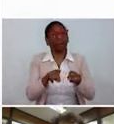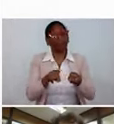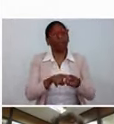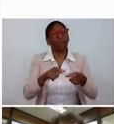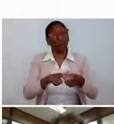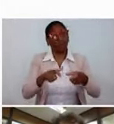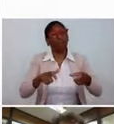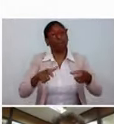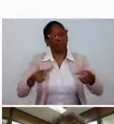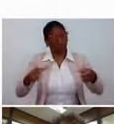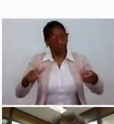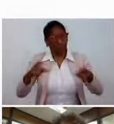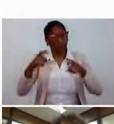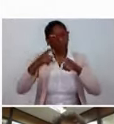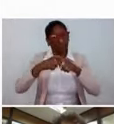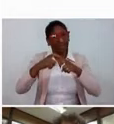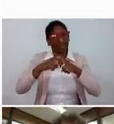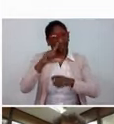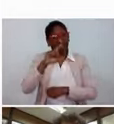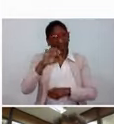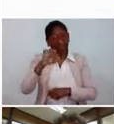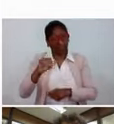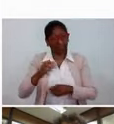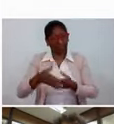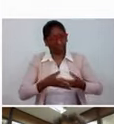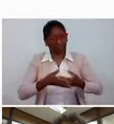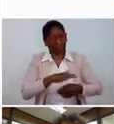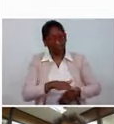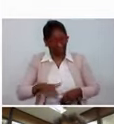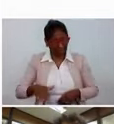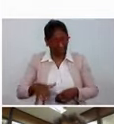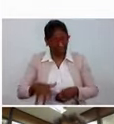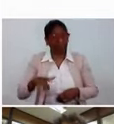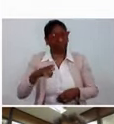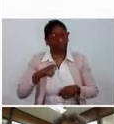leitos pediátricos, chegando aos máximos já da série